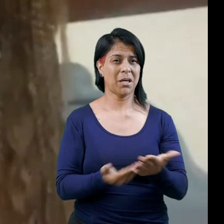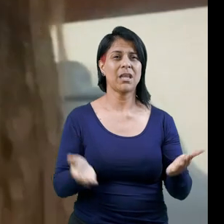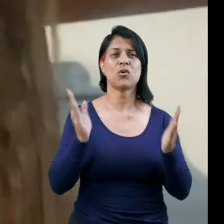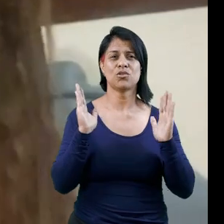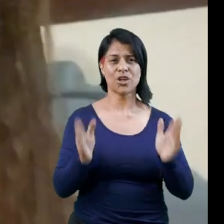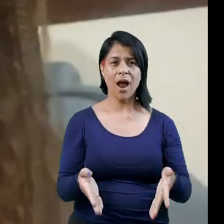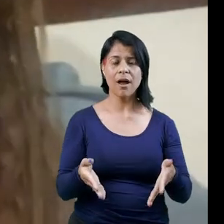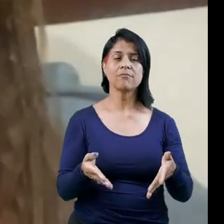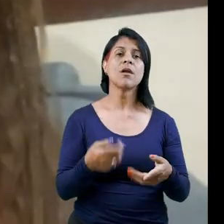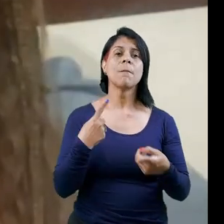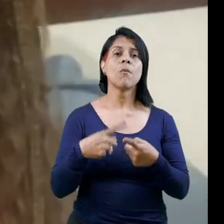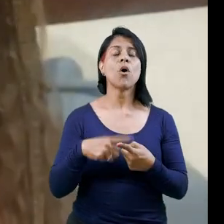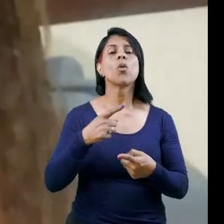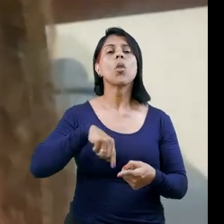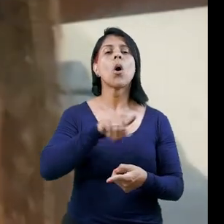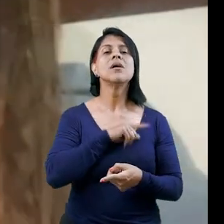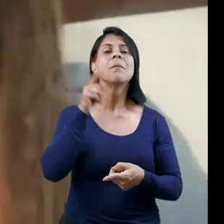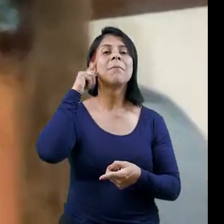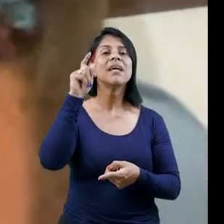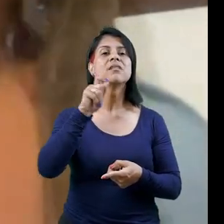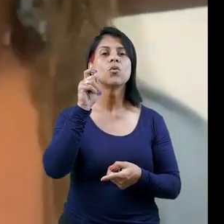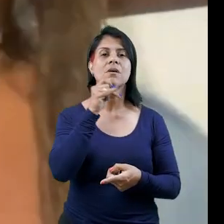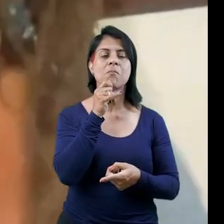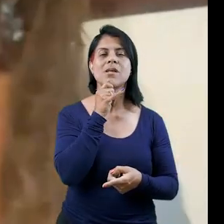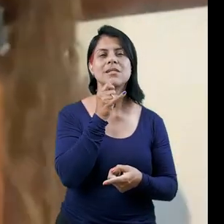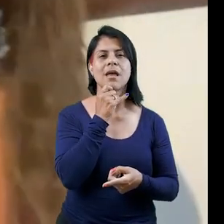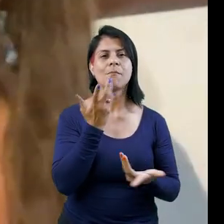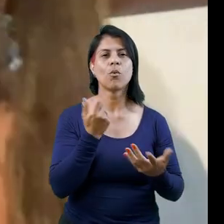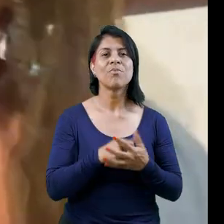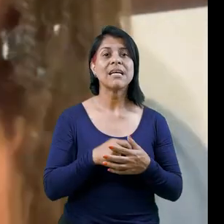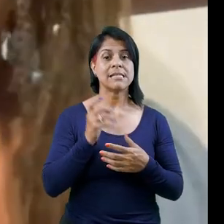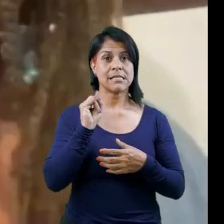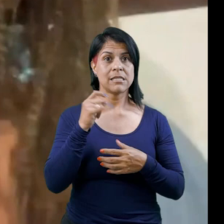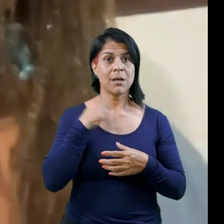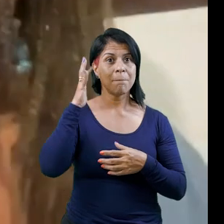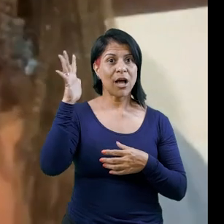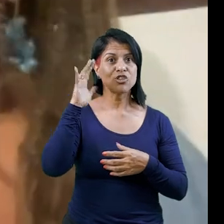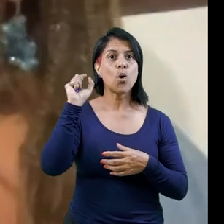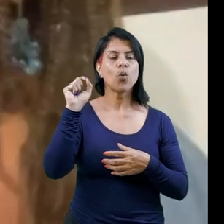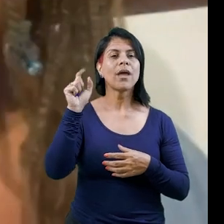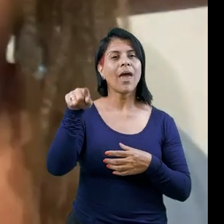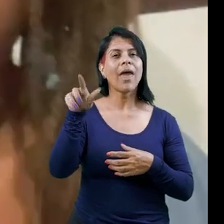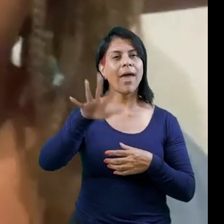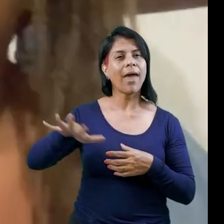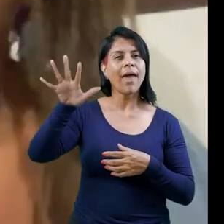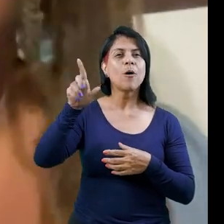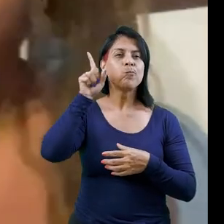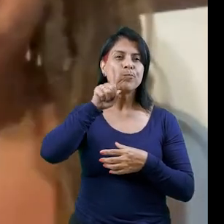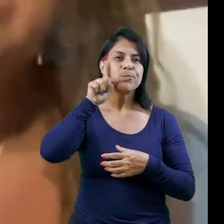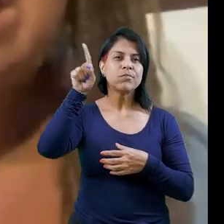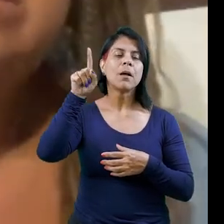várias, né? Quando a gente pensa, sei lá, na própria indústria musical norte-americana, em exemplos